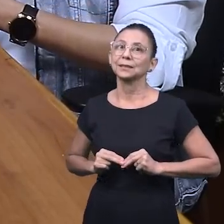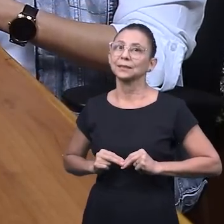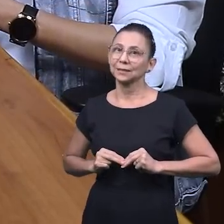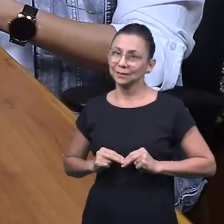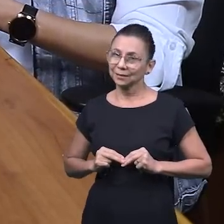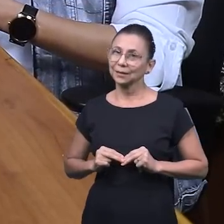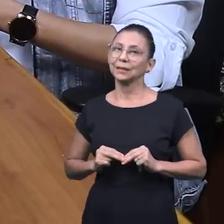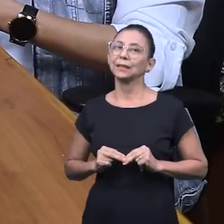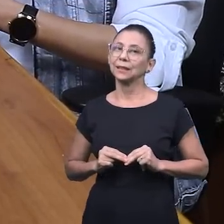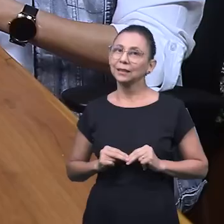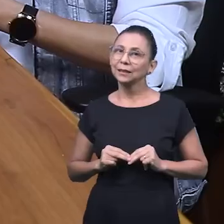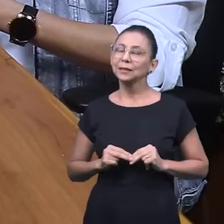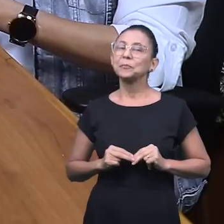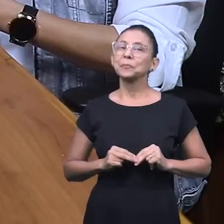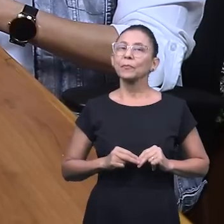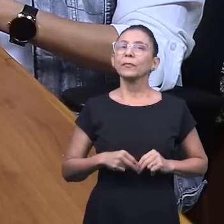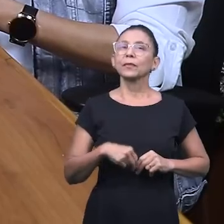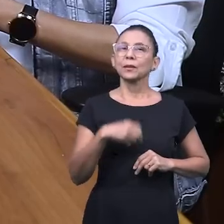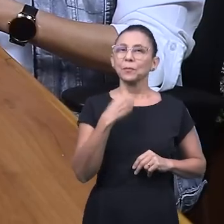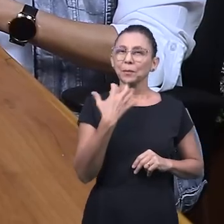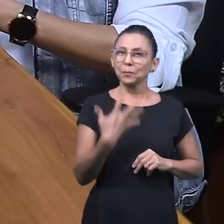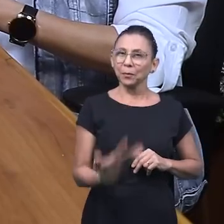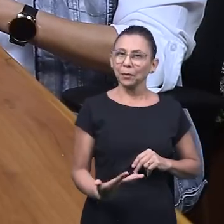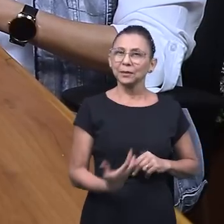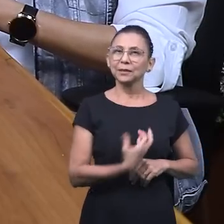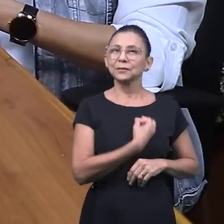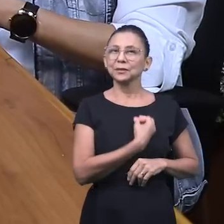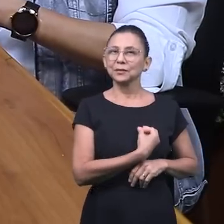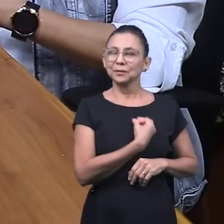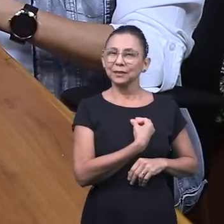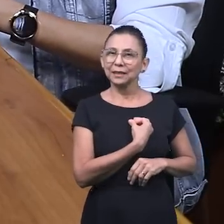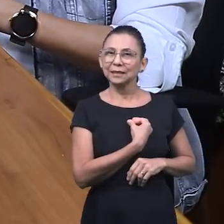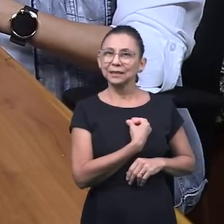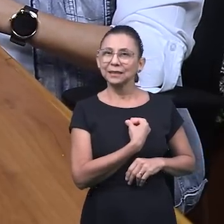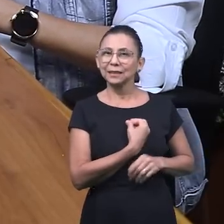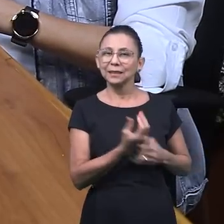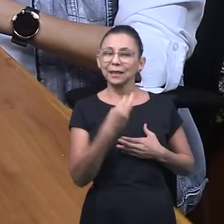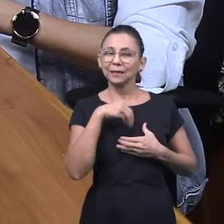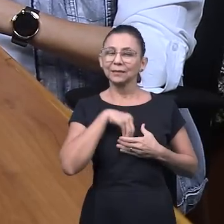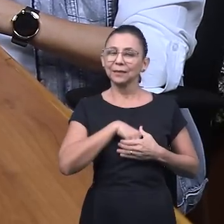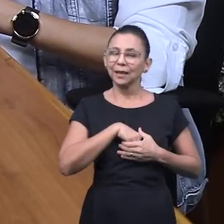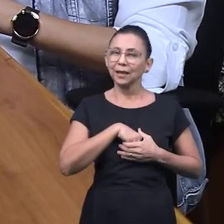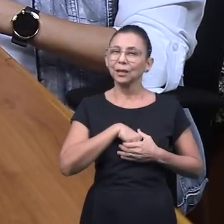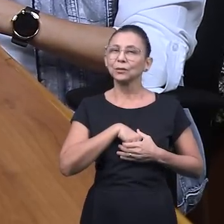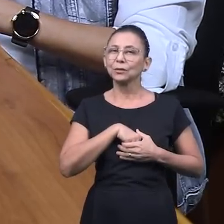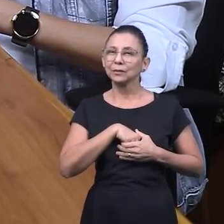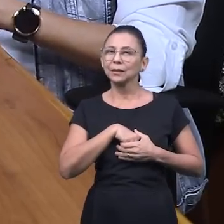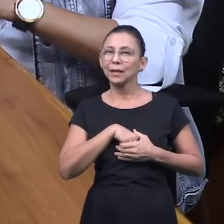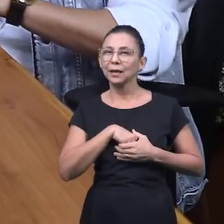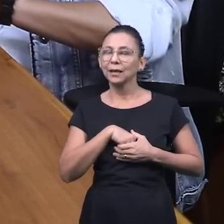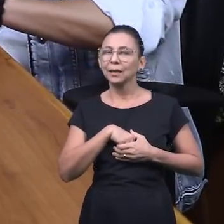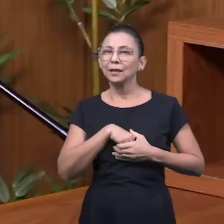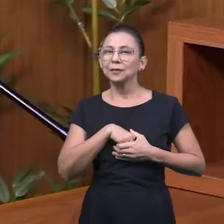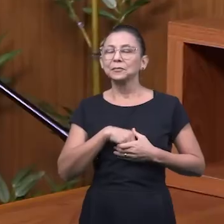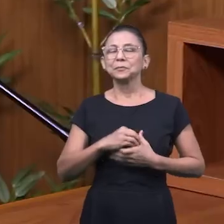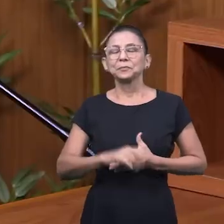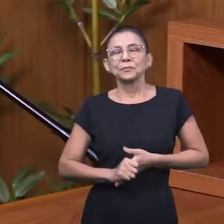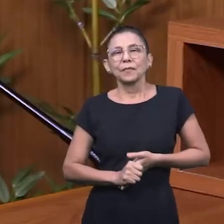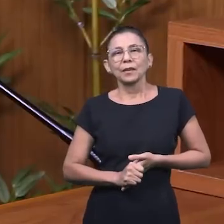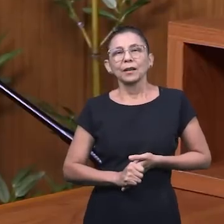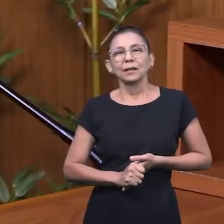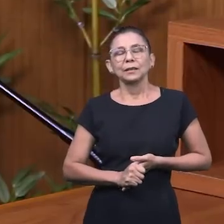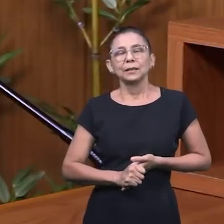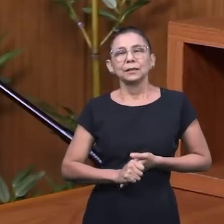viver trazendo a herança, os ensinos. É mais fácil, não é? Dentro do casamento. Com certeza é mais fácil e muito mais